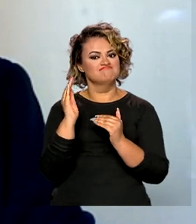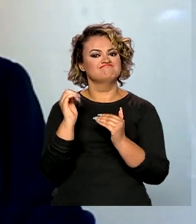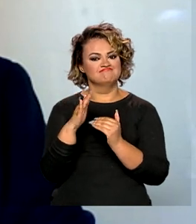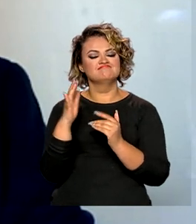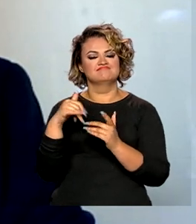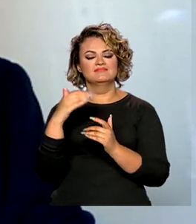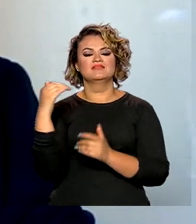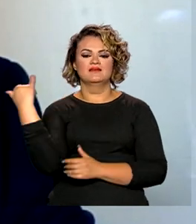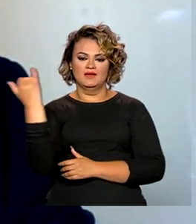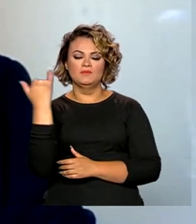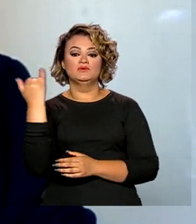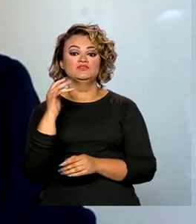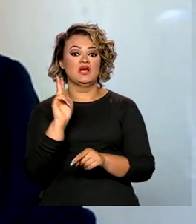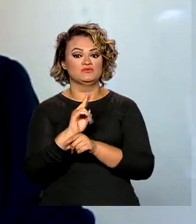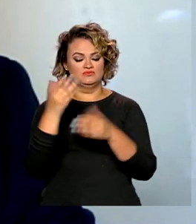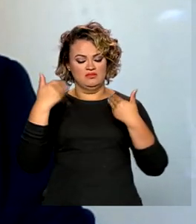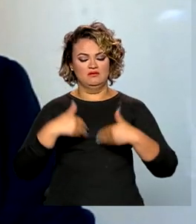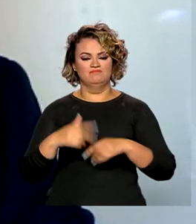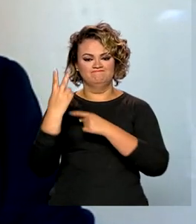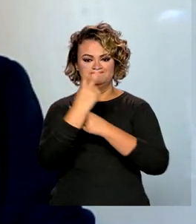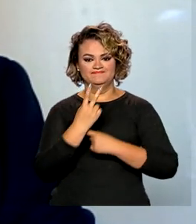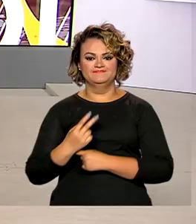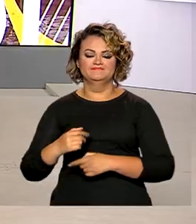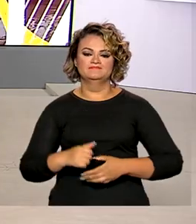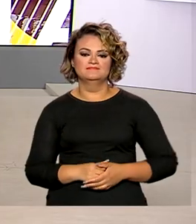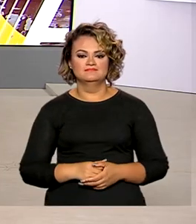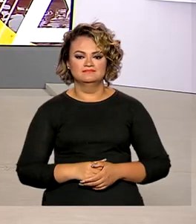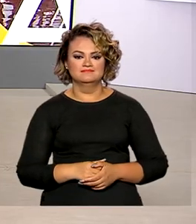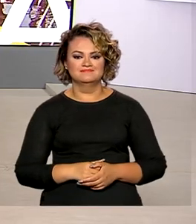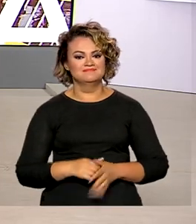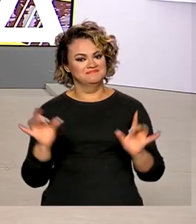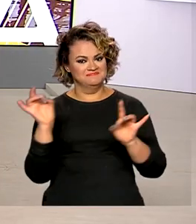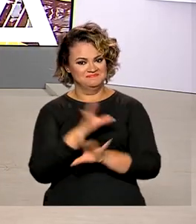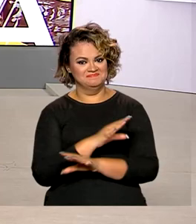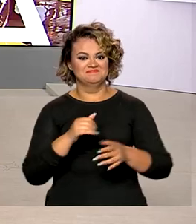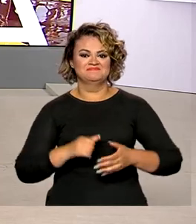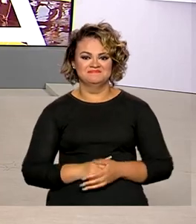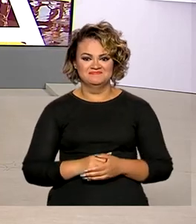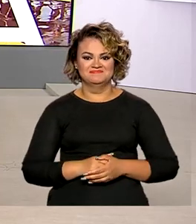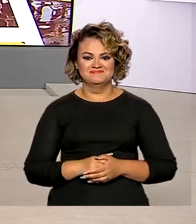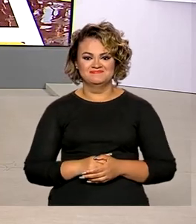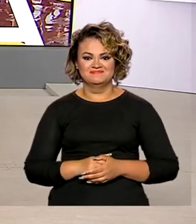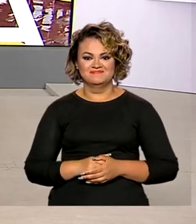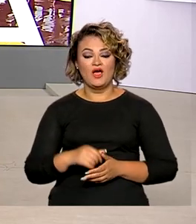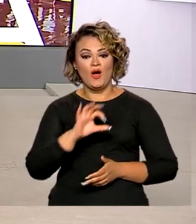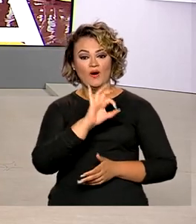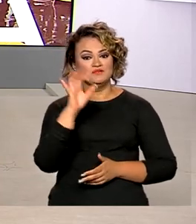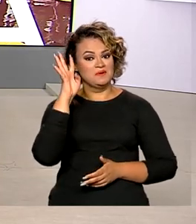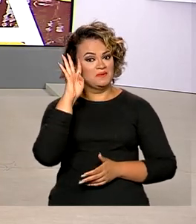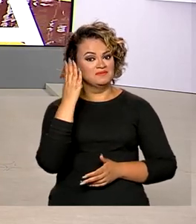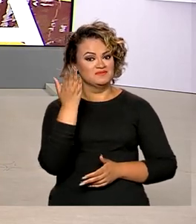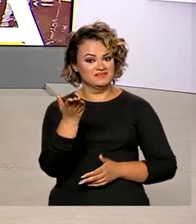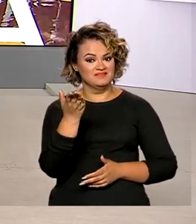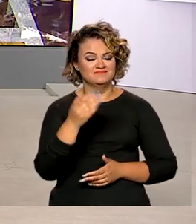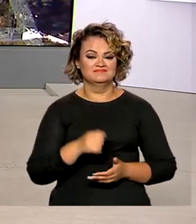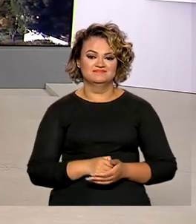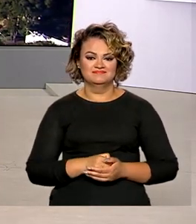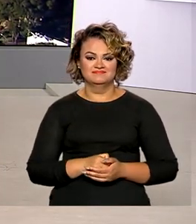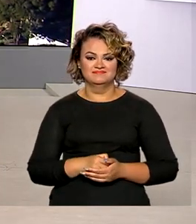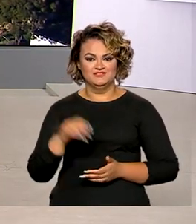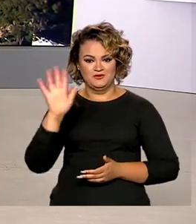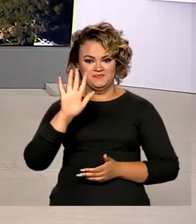então ele também é um fator de proteção para câncer de mama é isso a gente fica por aqui uma ótima quarta-feira para você